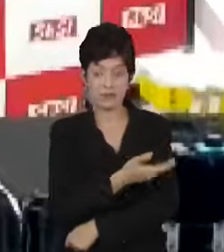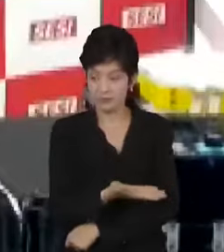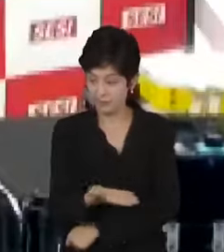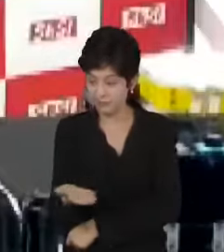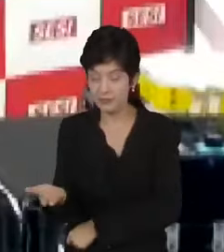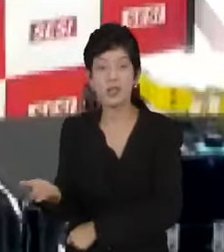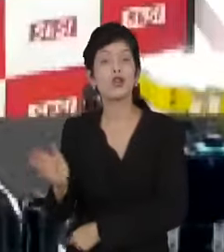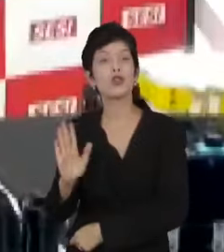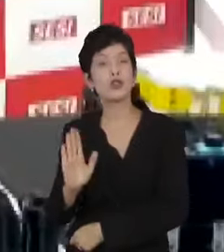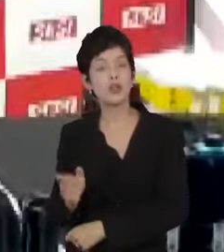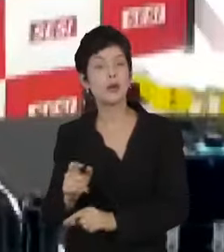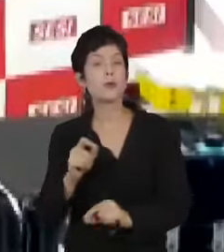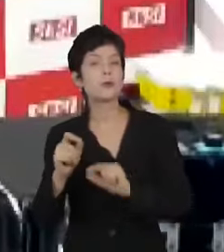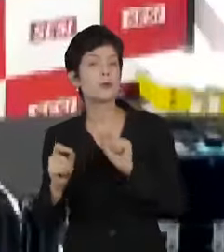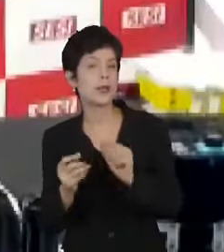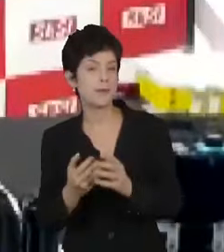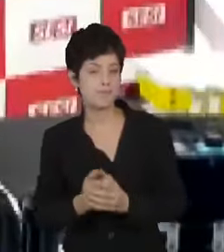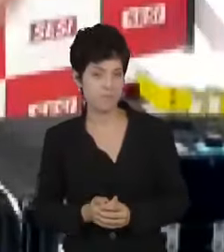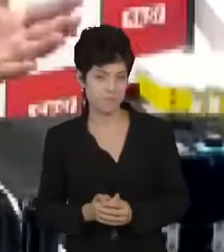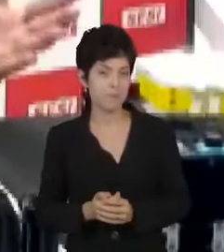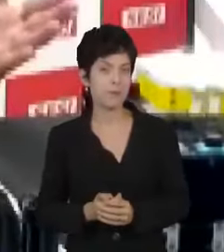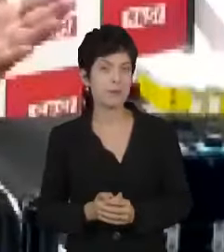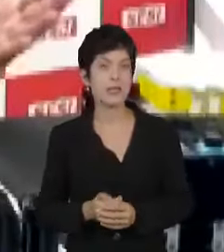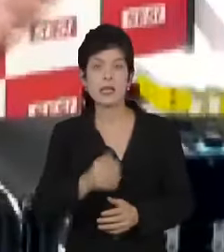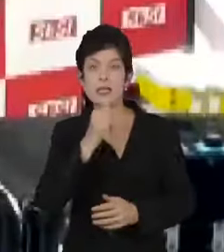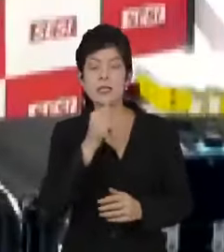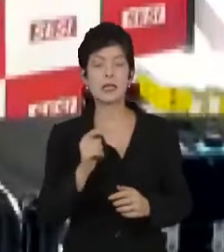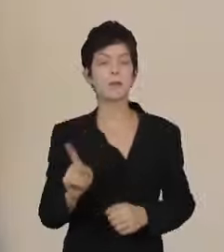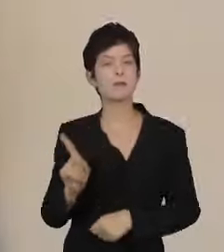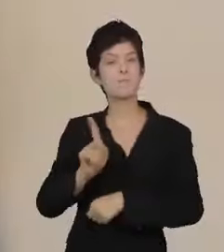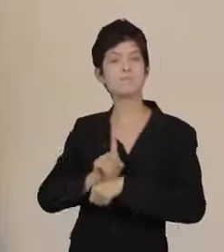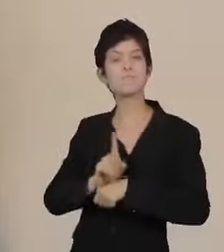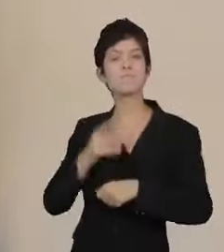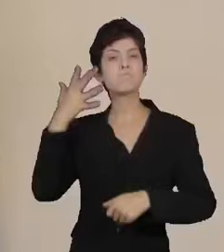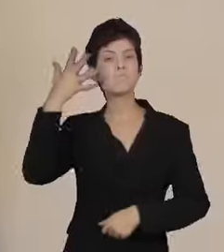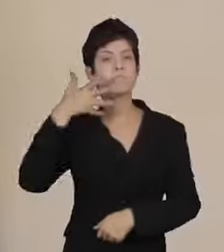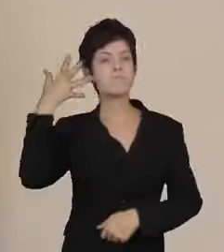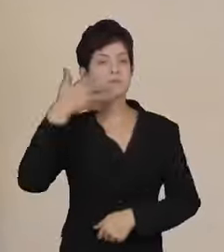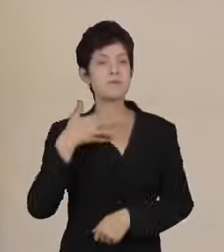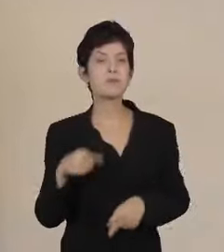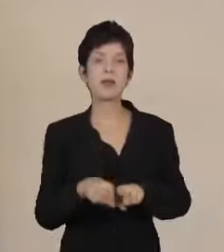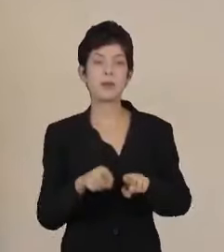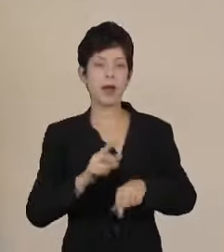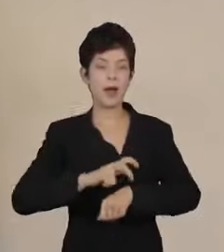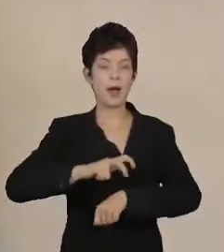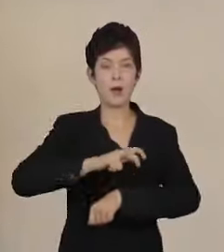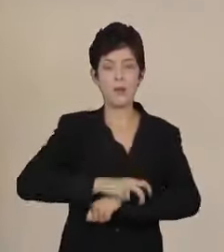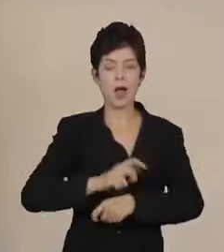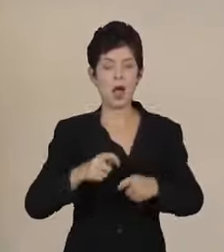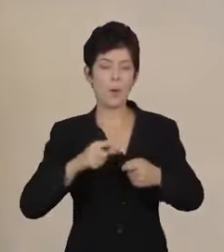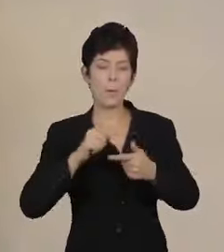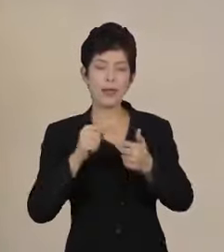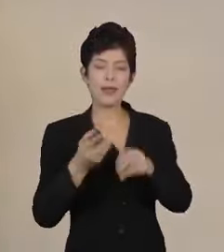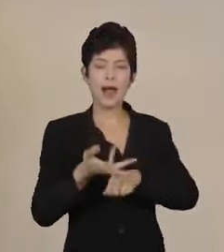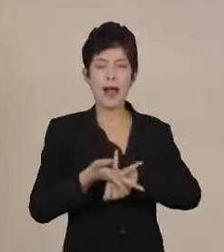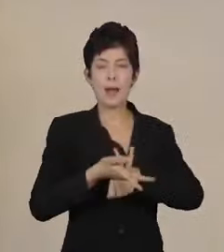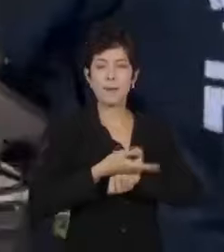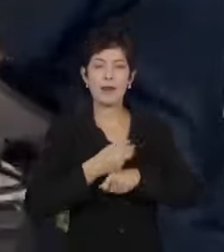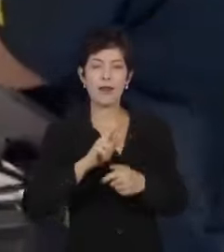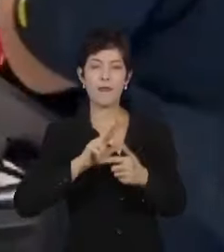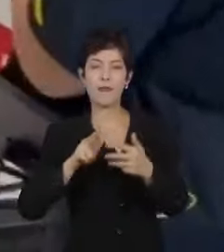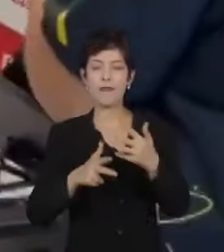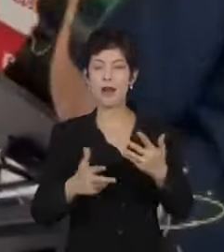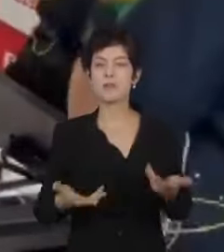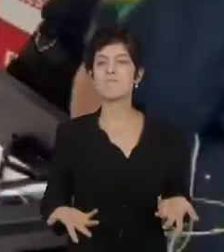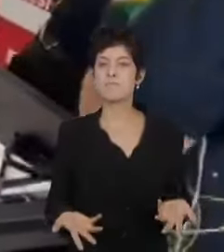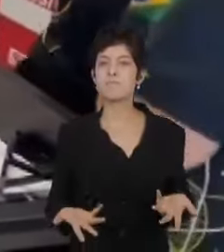que eles já sabem falar em público, e desenvolvem a robótica, desenvolvem competências e habilidades